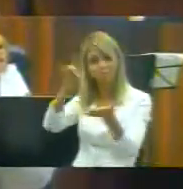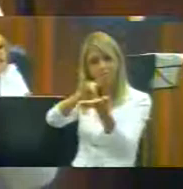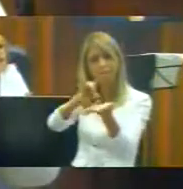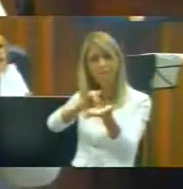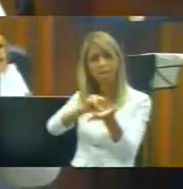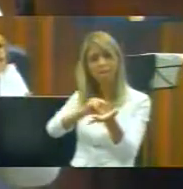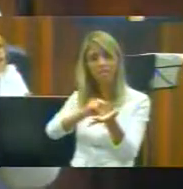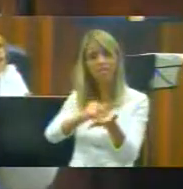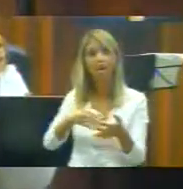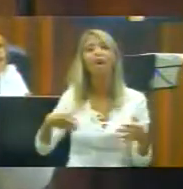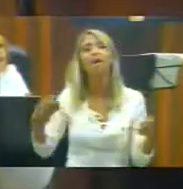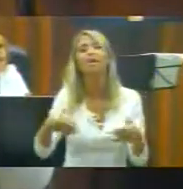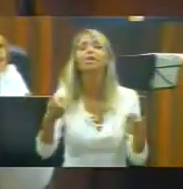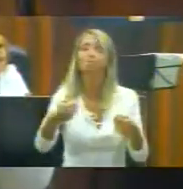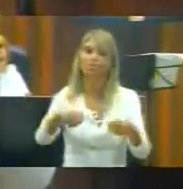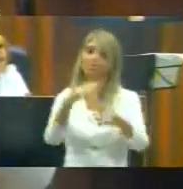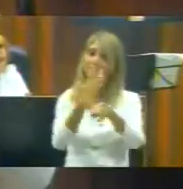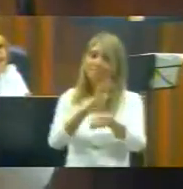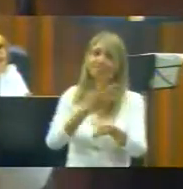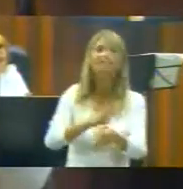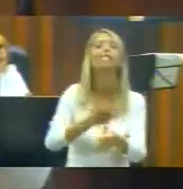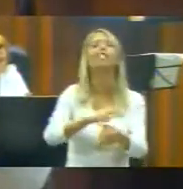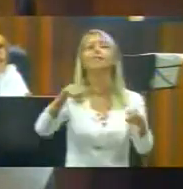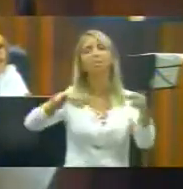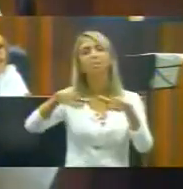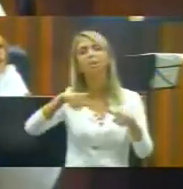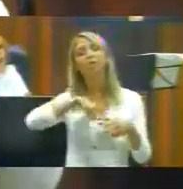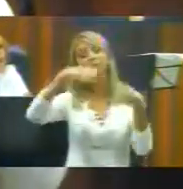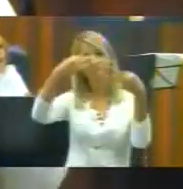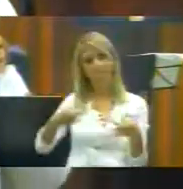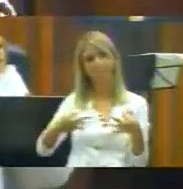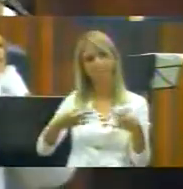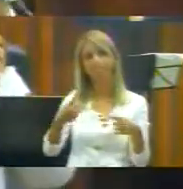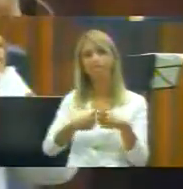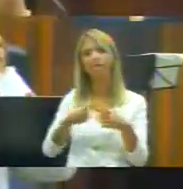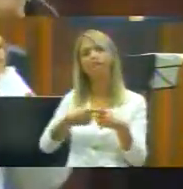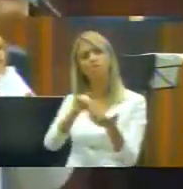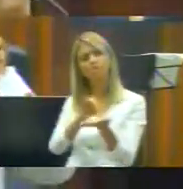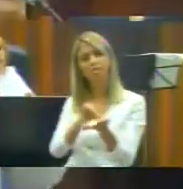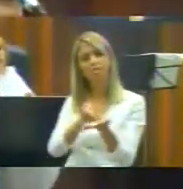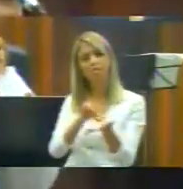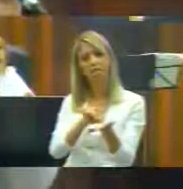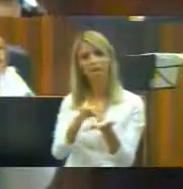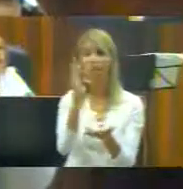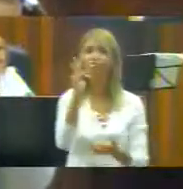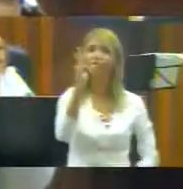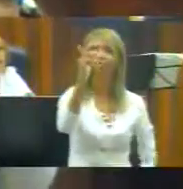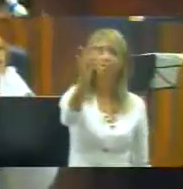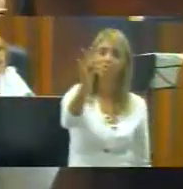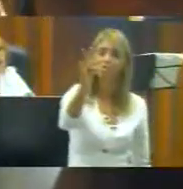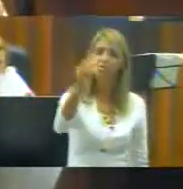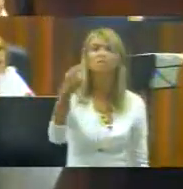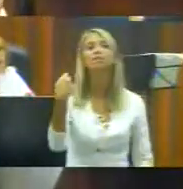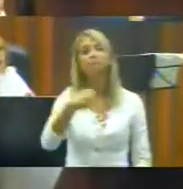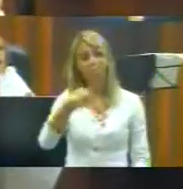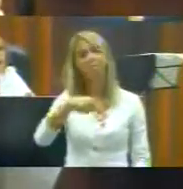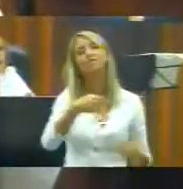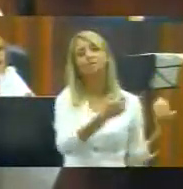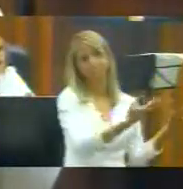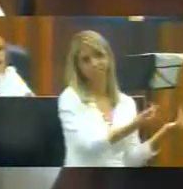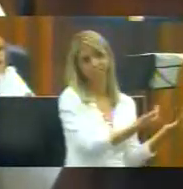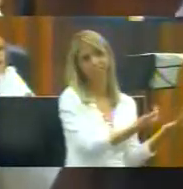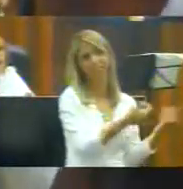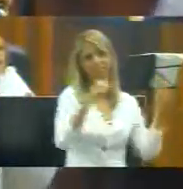trabalhar, que vocês vão chegar lá. Eu tenho certeza disso. Porque, na verdade, o nosso futuro precisa de vocês, dos